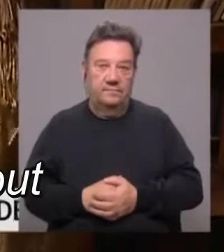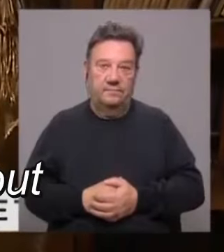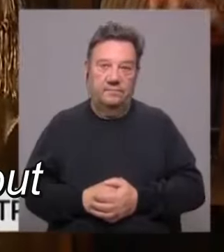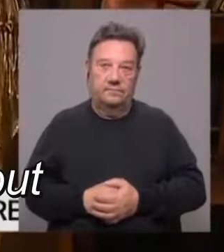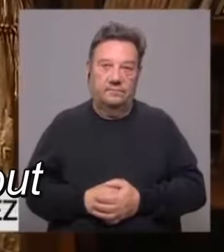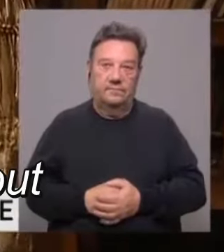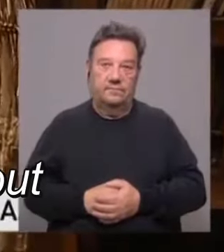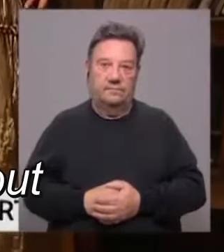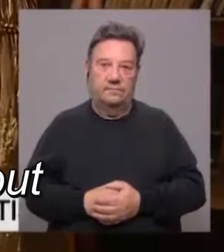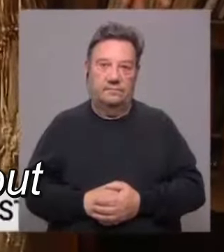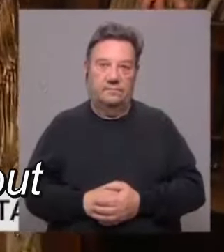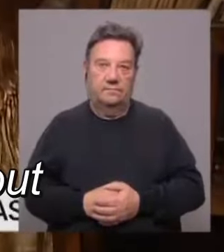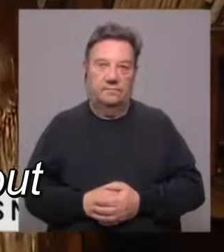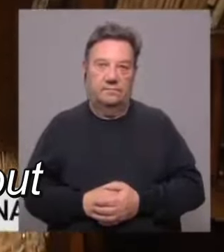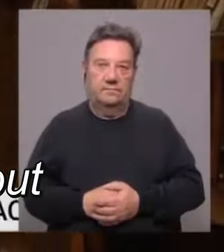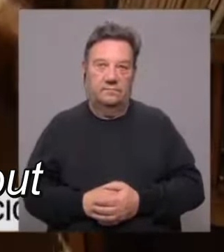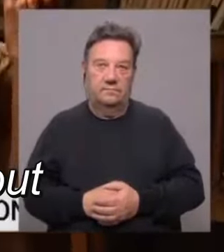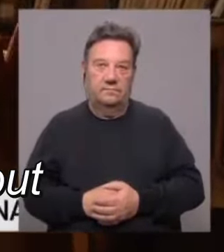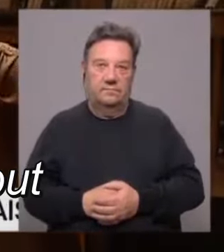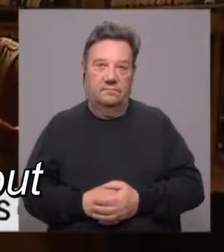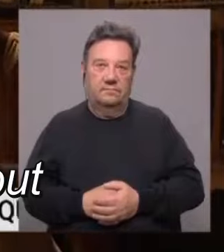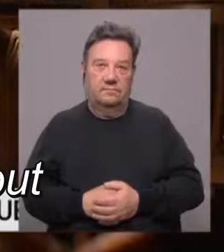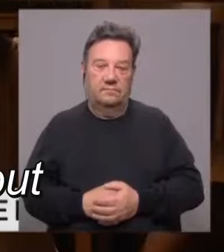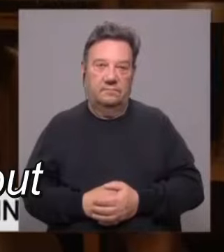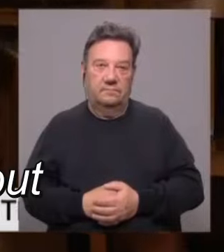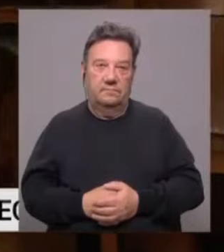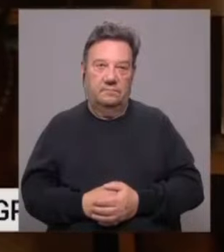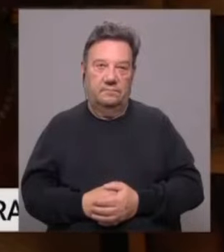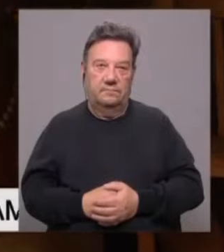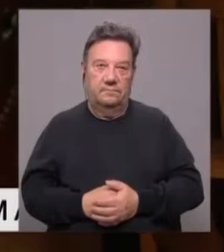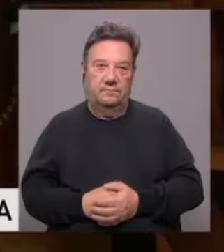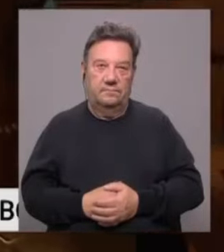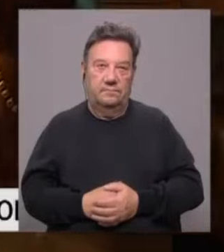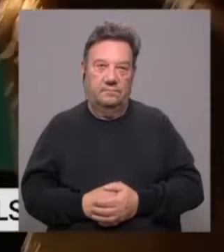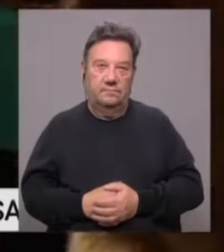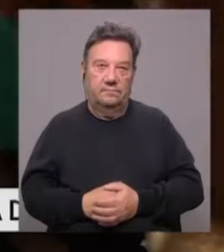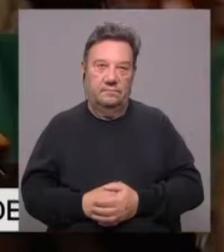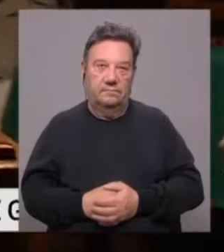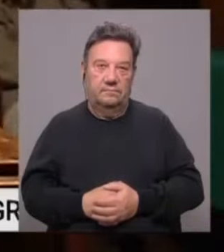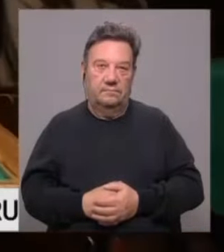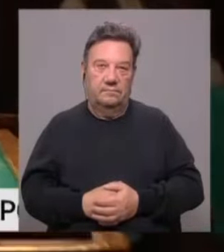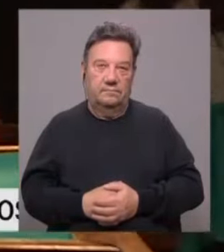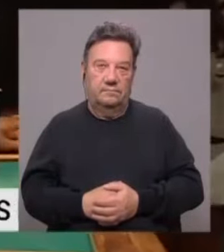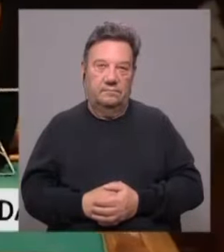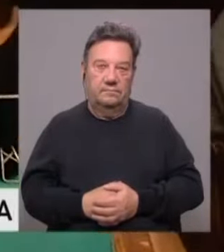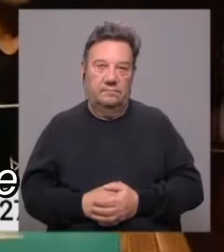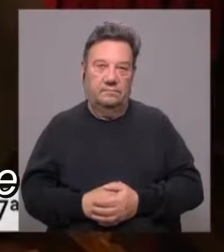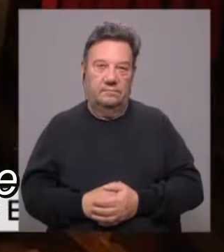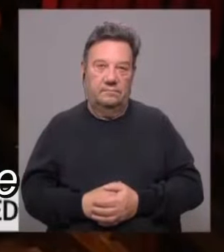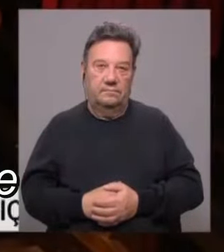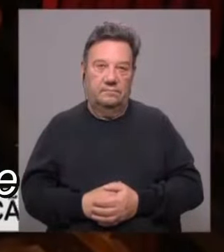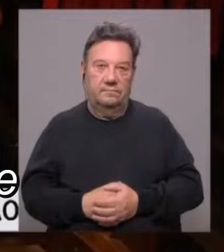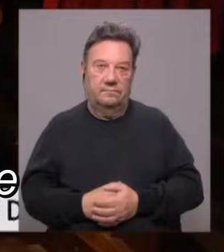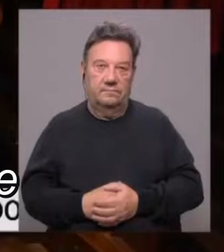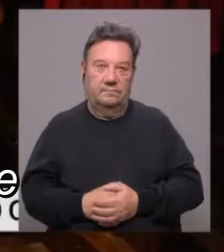foi removida da humanidade sem teres feito nada para mudar isso. Responde!